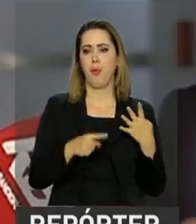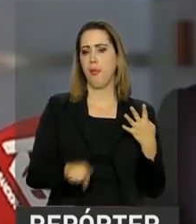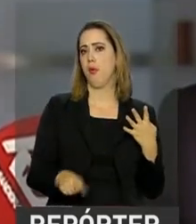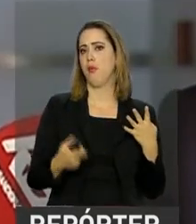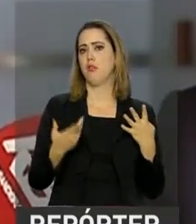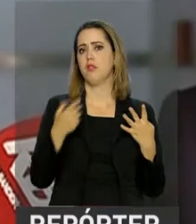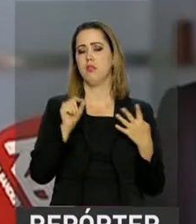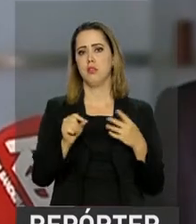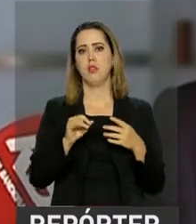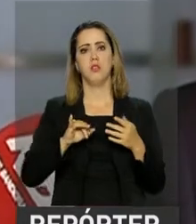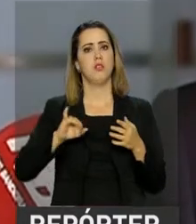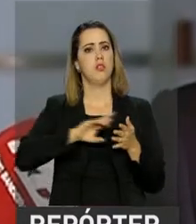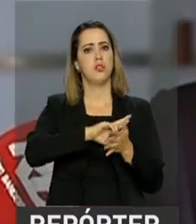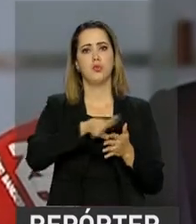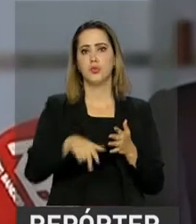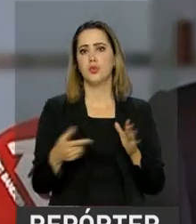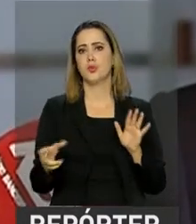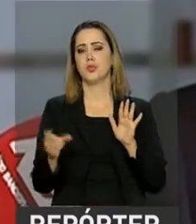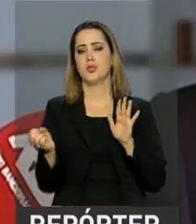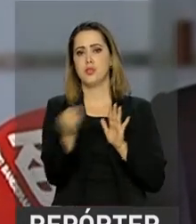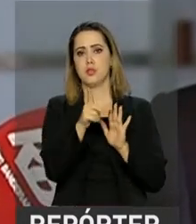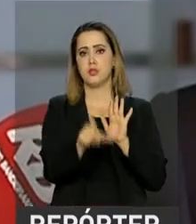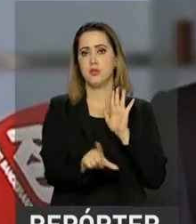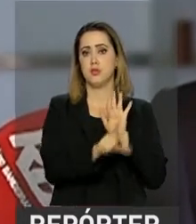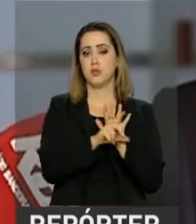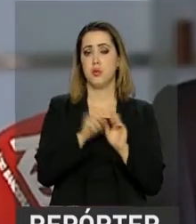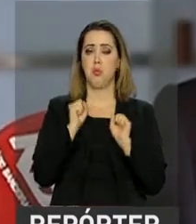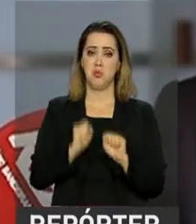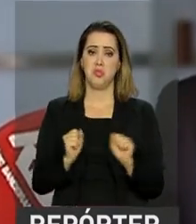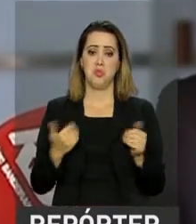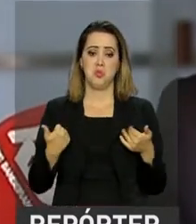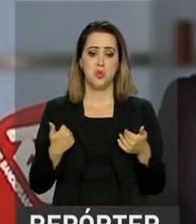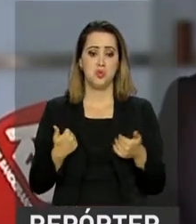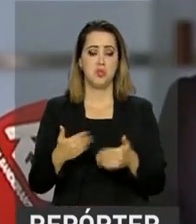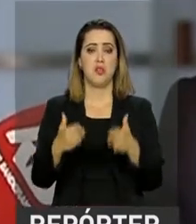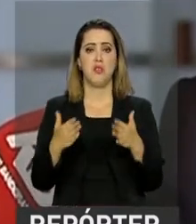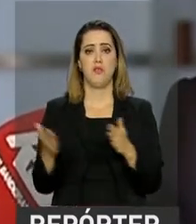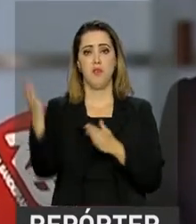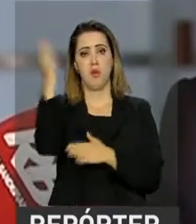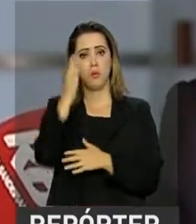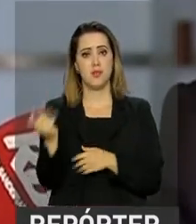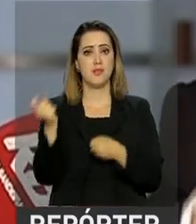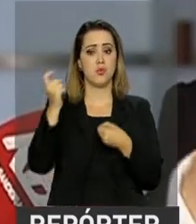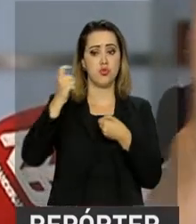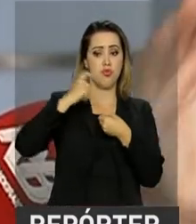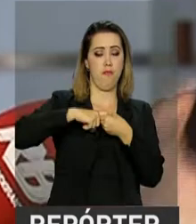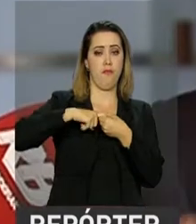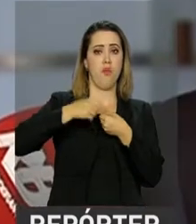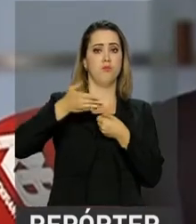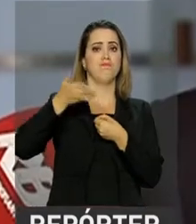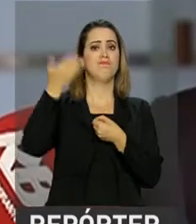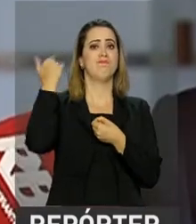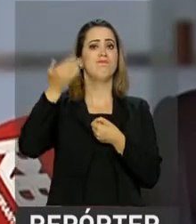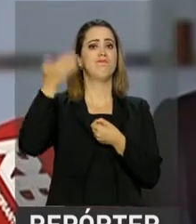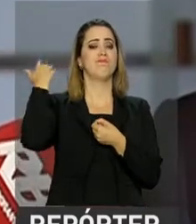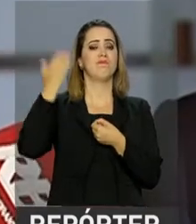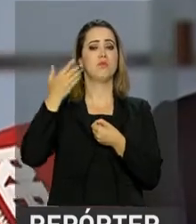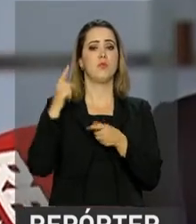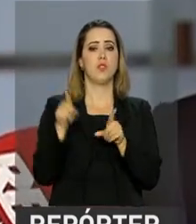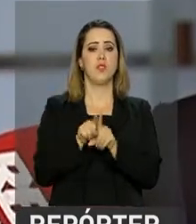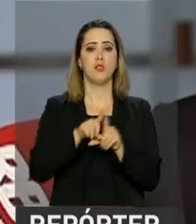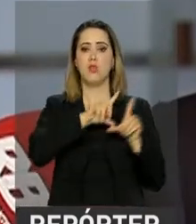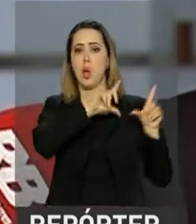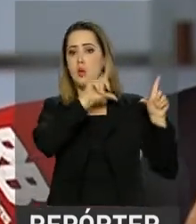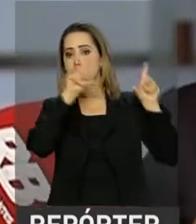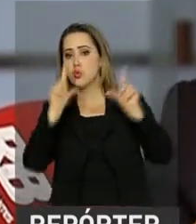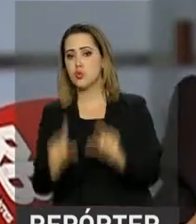a tributária e etc., nós podemos levar o Brasil de volta a uma